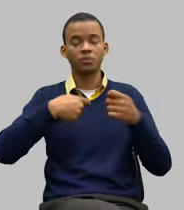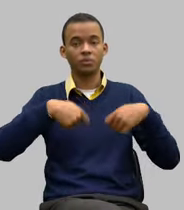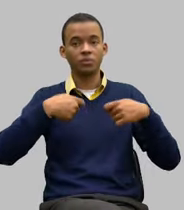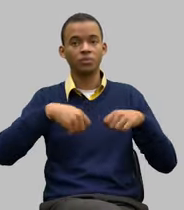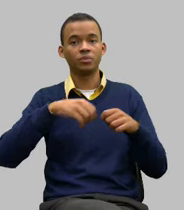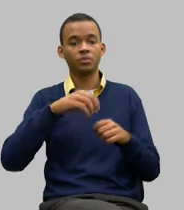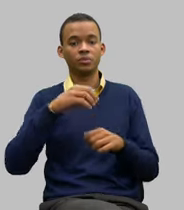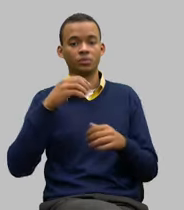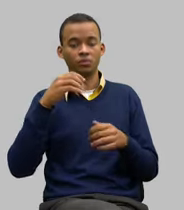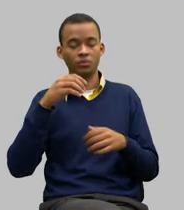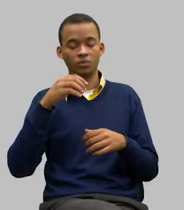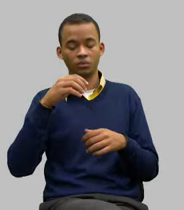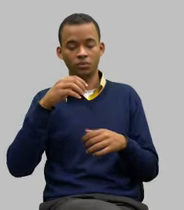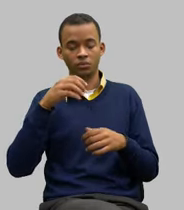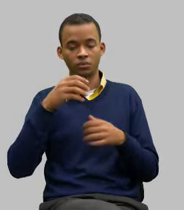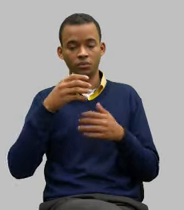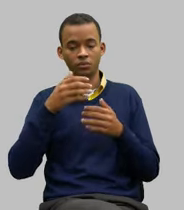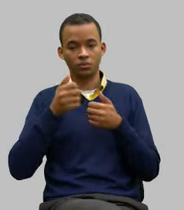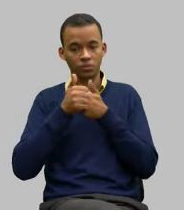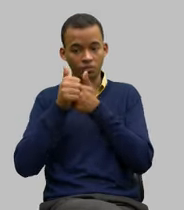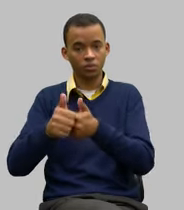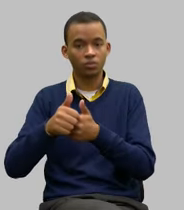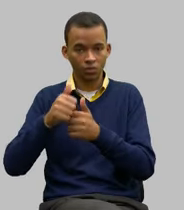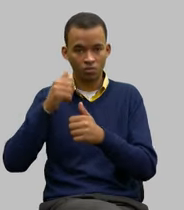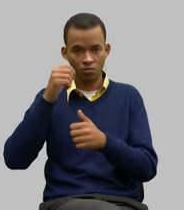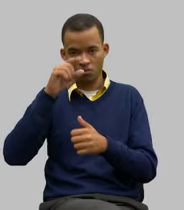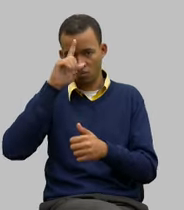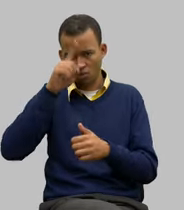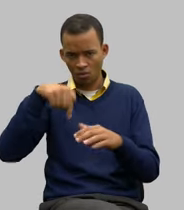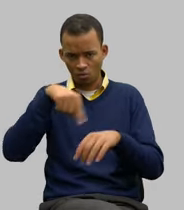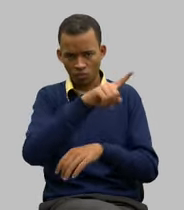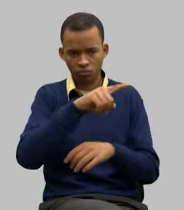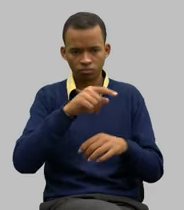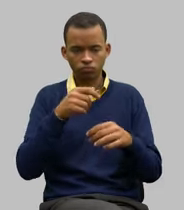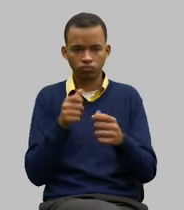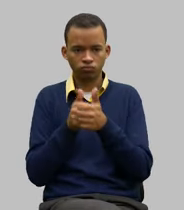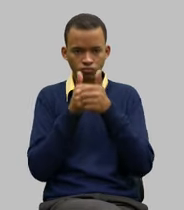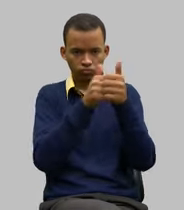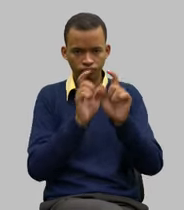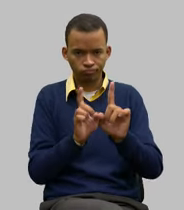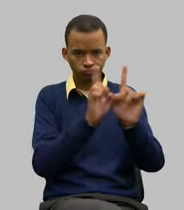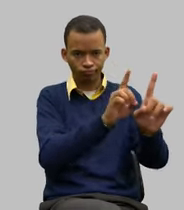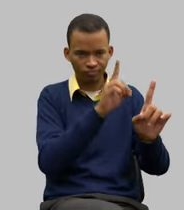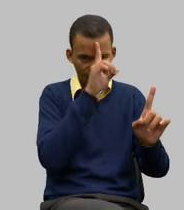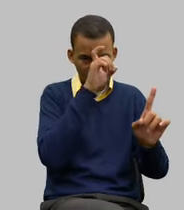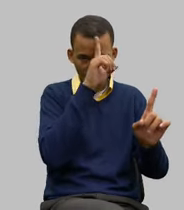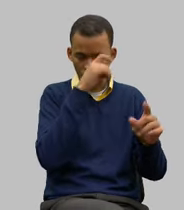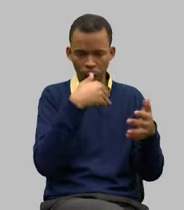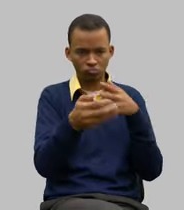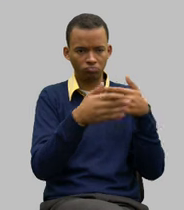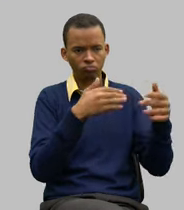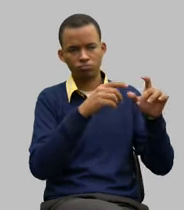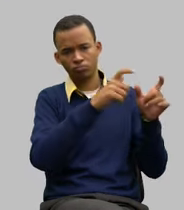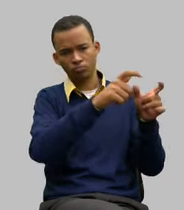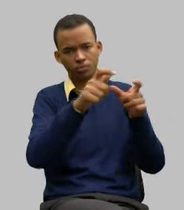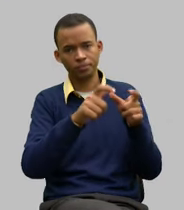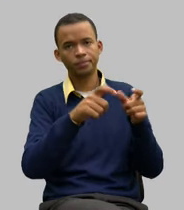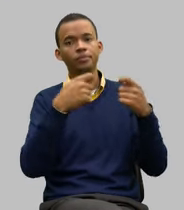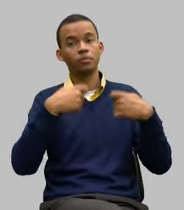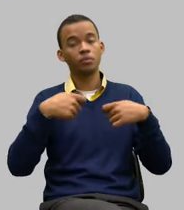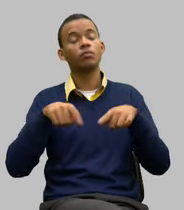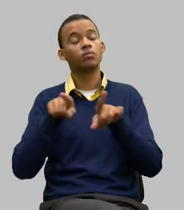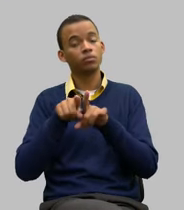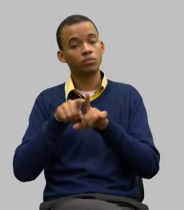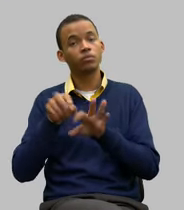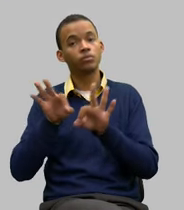de serviço para a escolta numa unidade hospitalar seja ela qual for cobre também